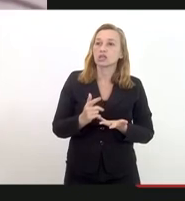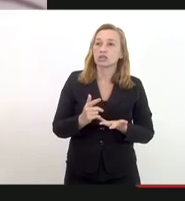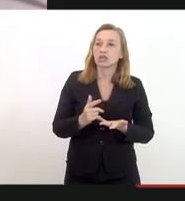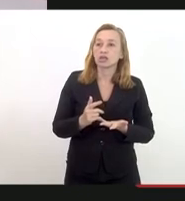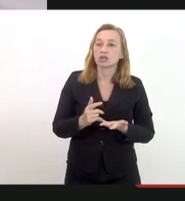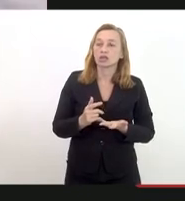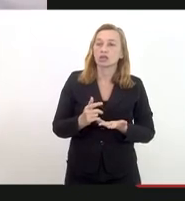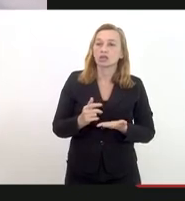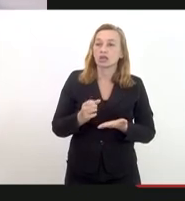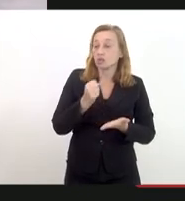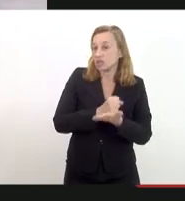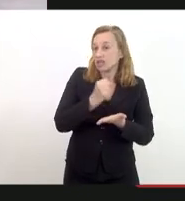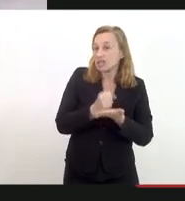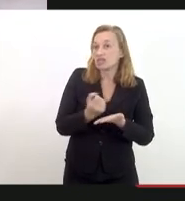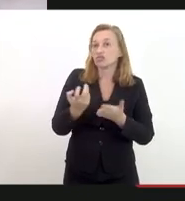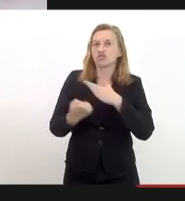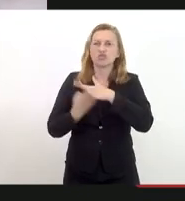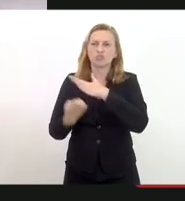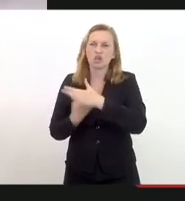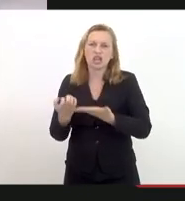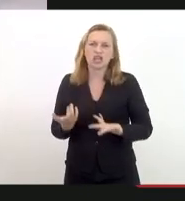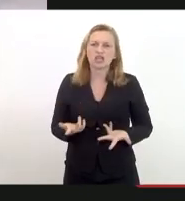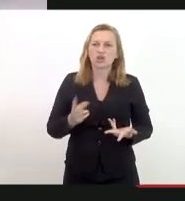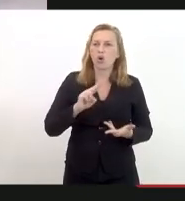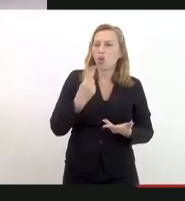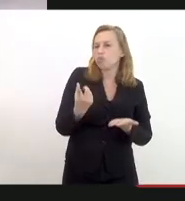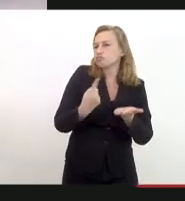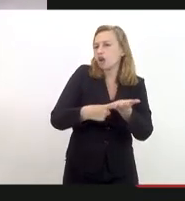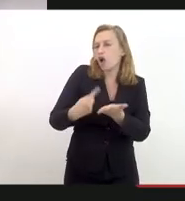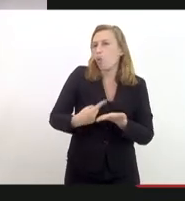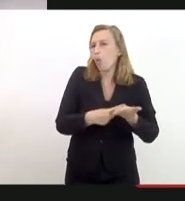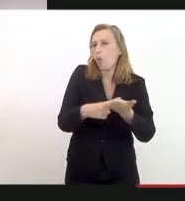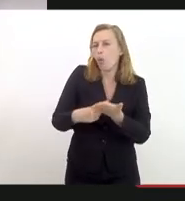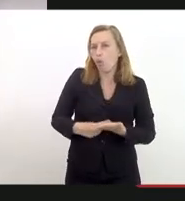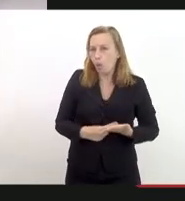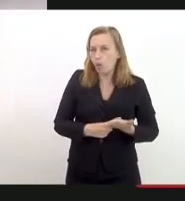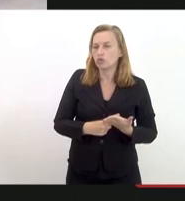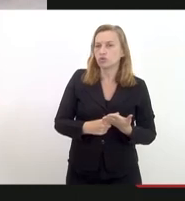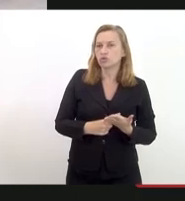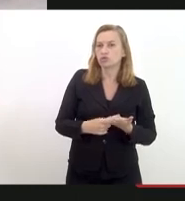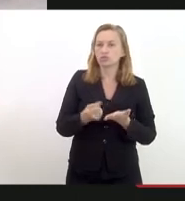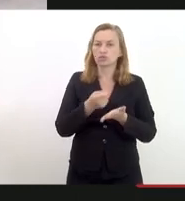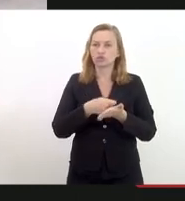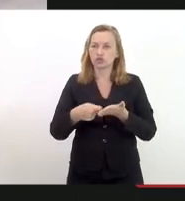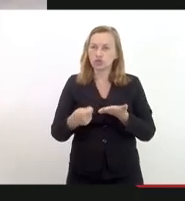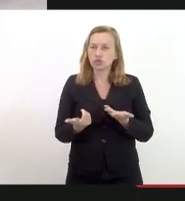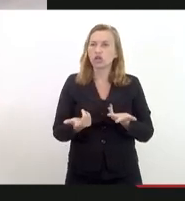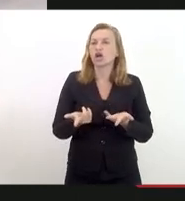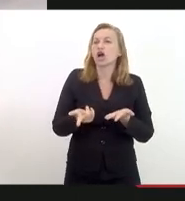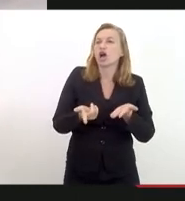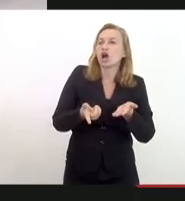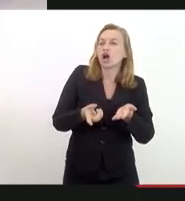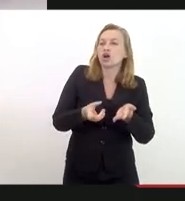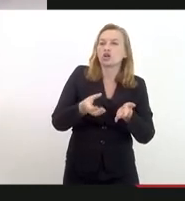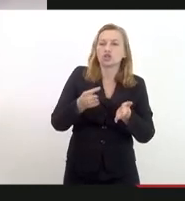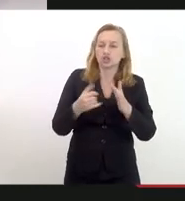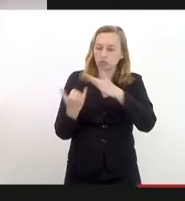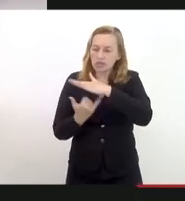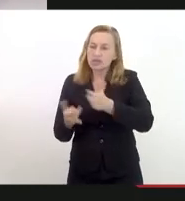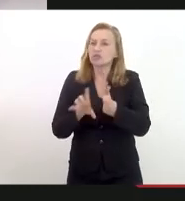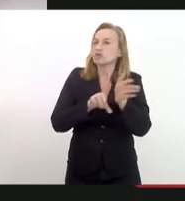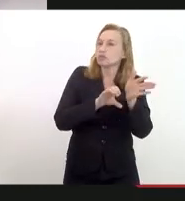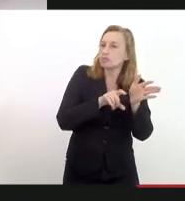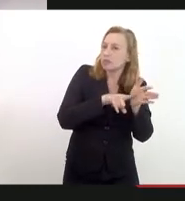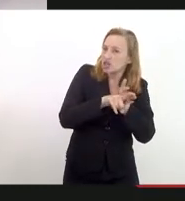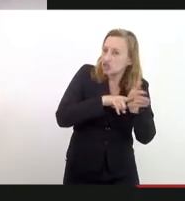de empresas ou de acordos com instituições de pesquisa para capacitação,